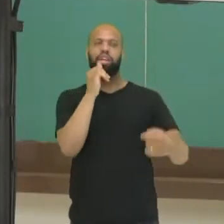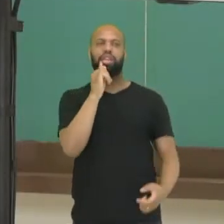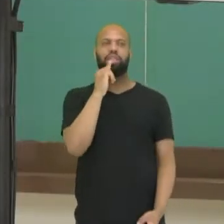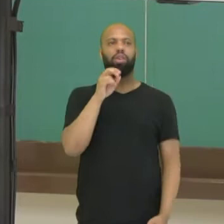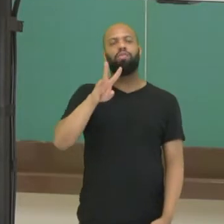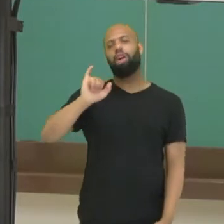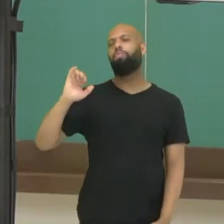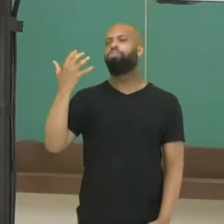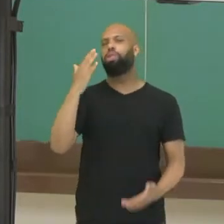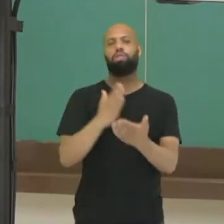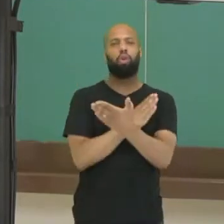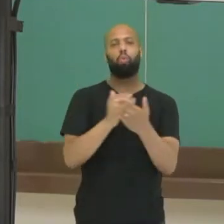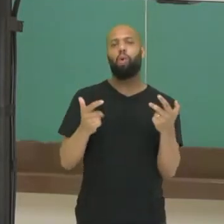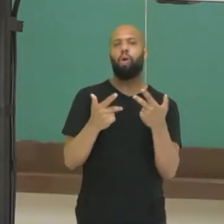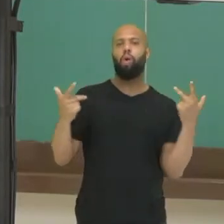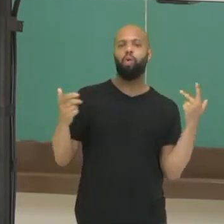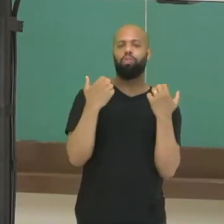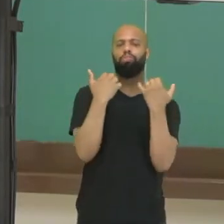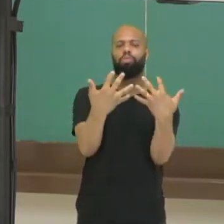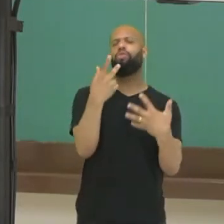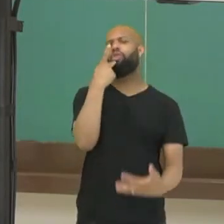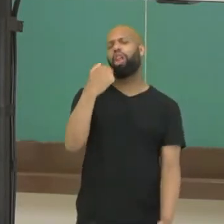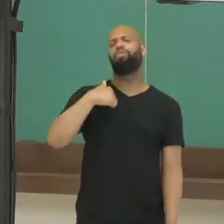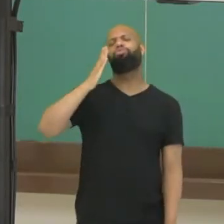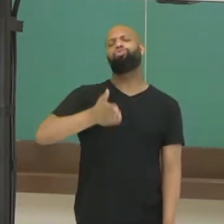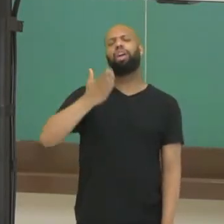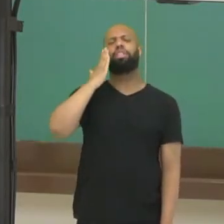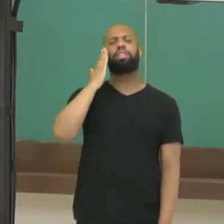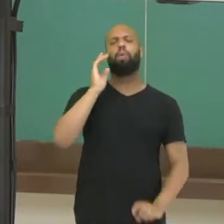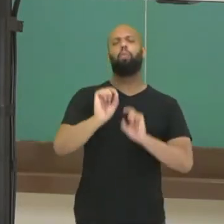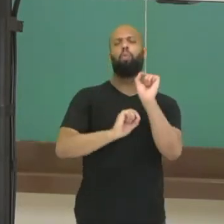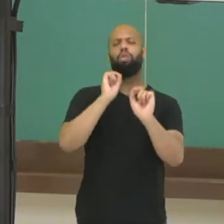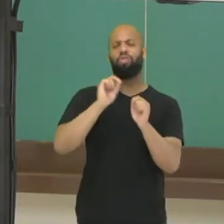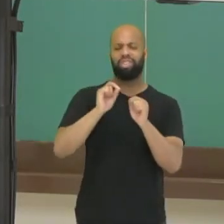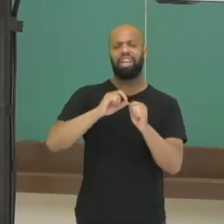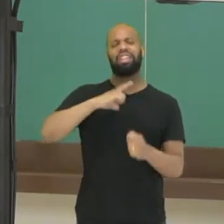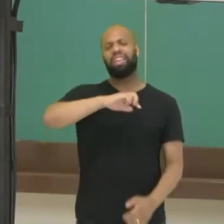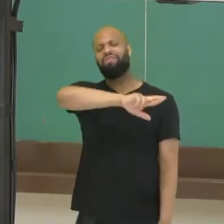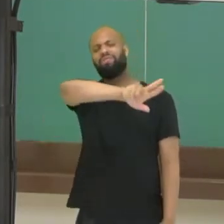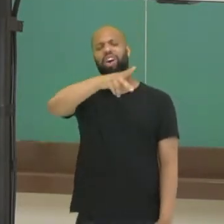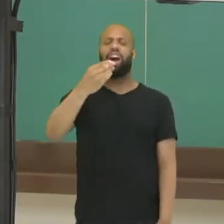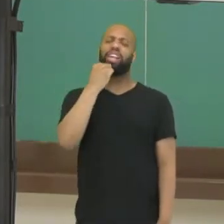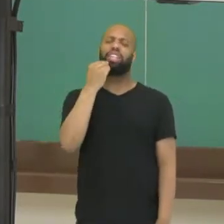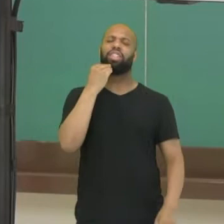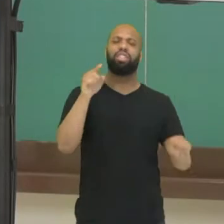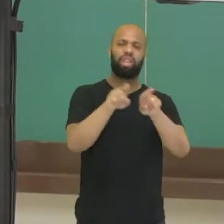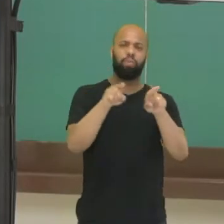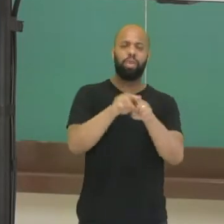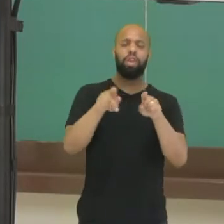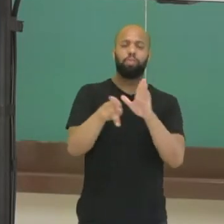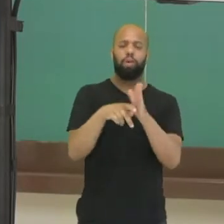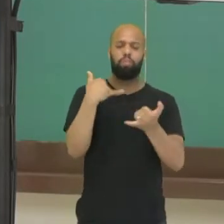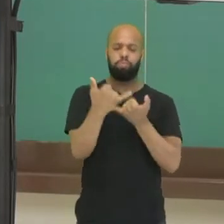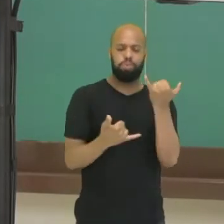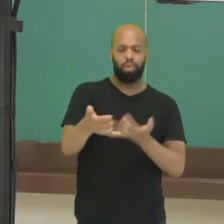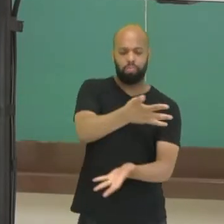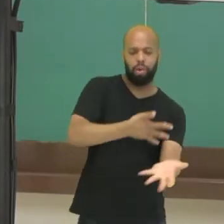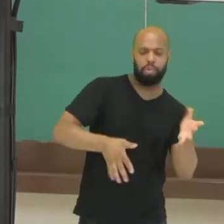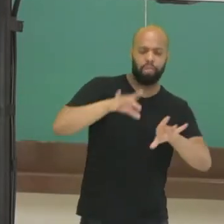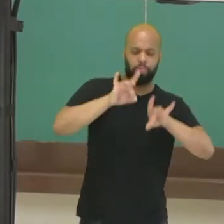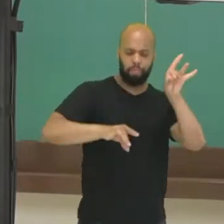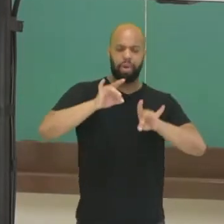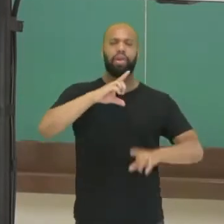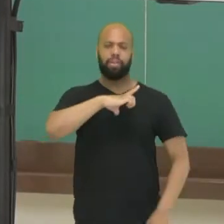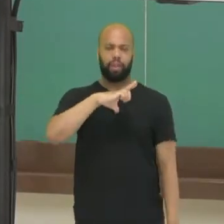acontecer alguma coisa, a plateia falar, eu sei o que fazer. Então, várias possibilidades os jogos, né, teatrais